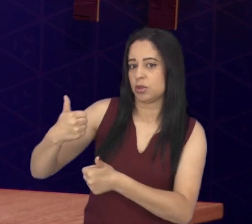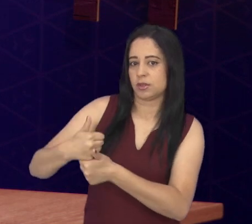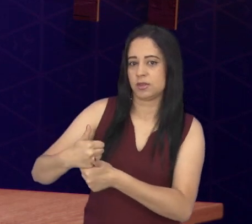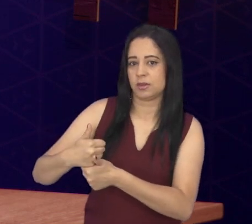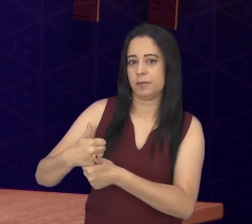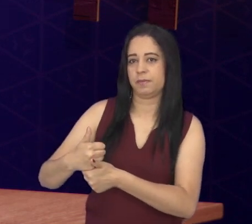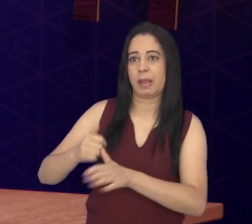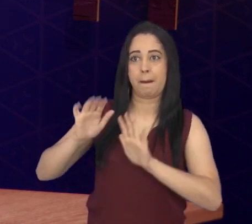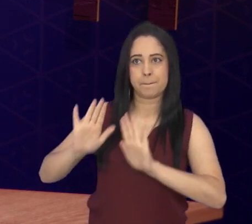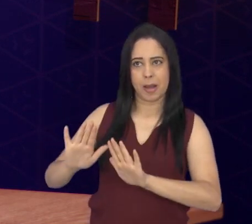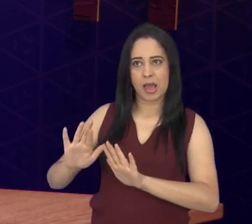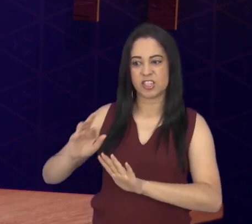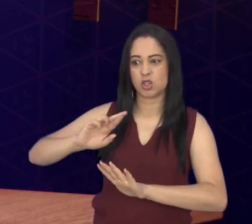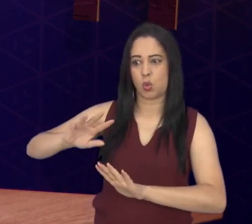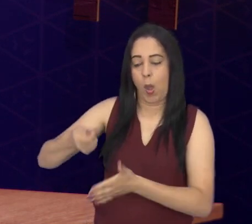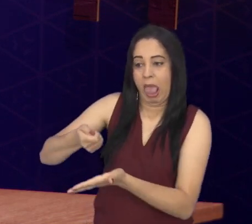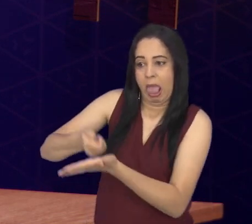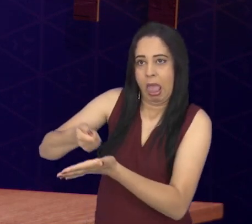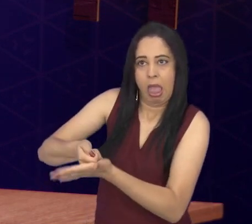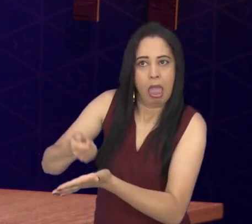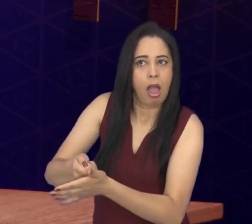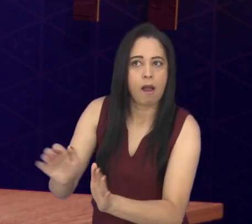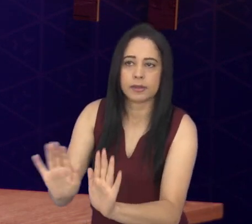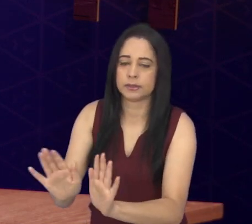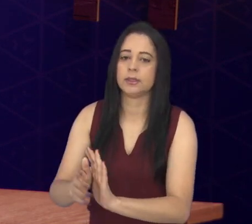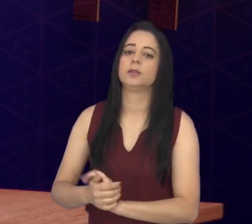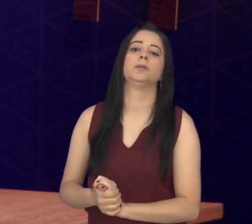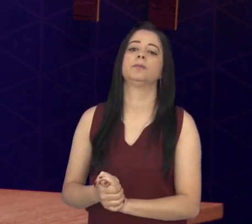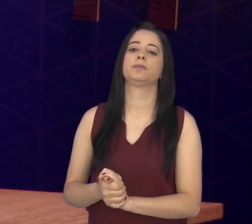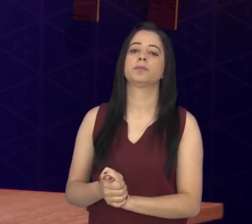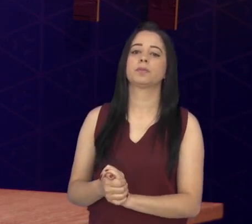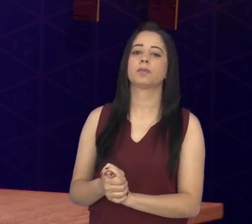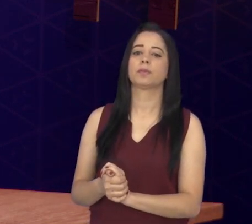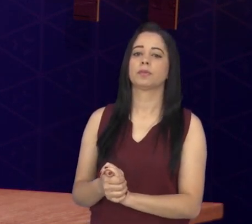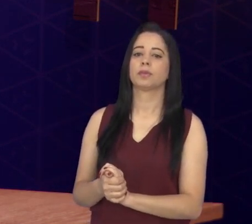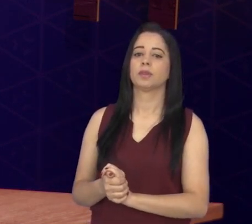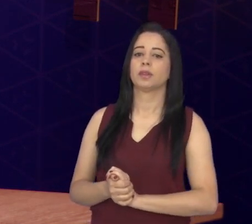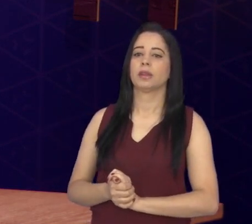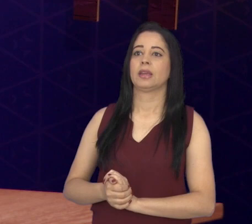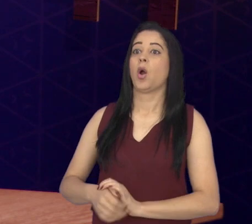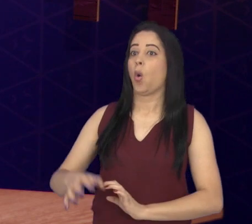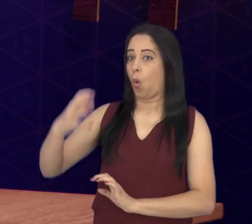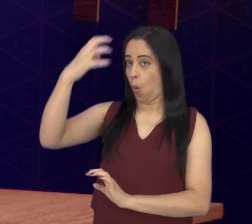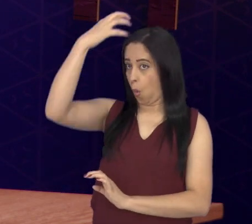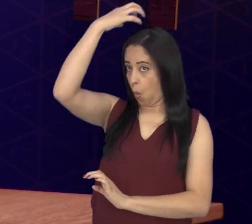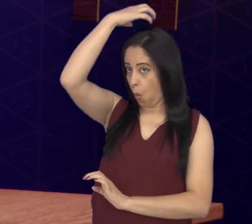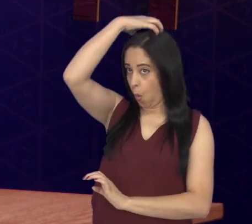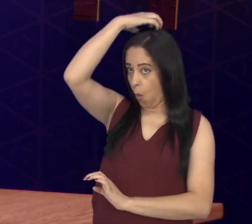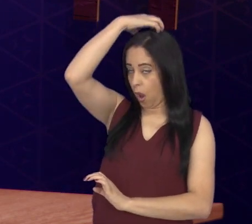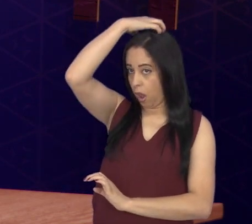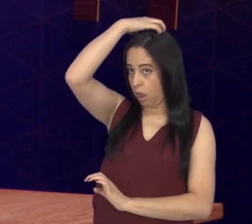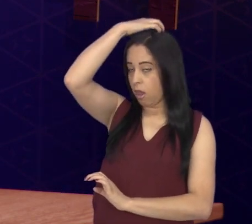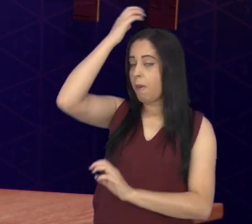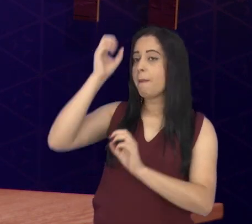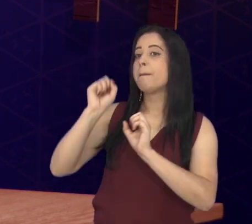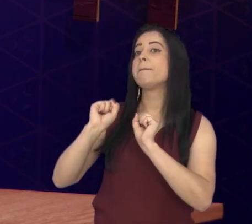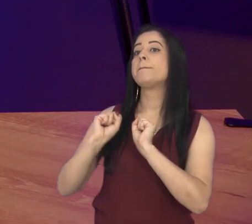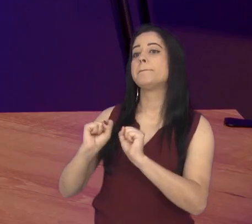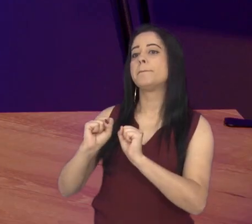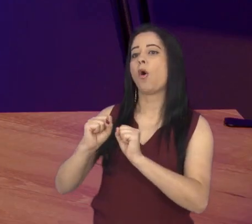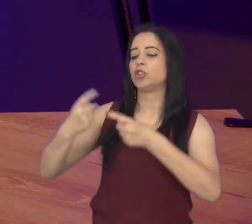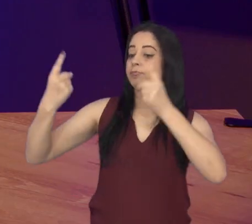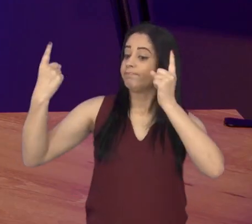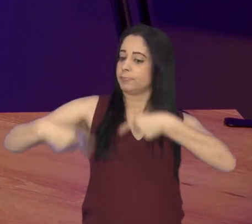uma monarquia, mas não é tão absolutista assim. Porque o rei, ele pode ser colocado à prova. Ele pode